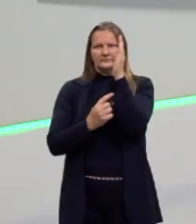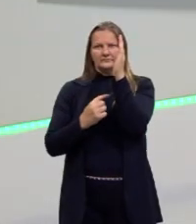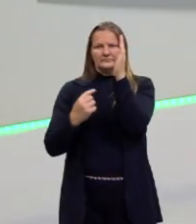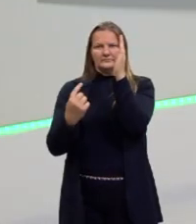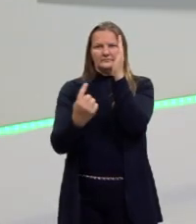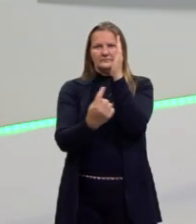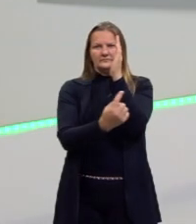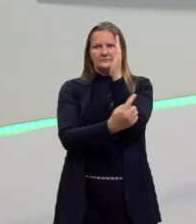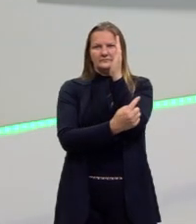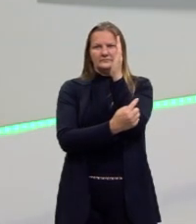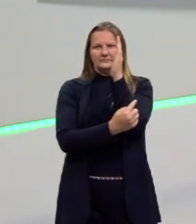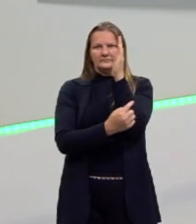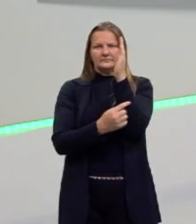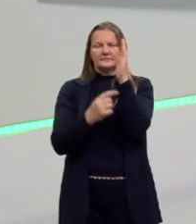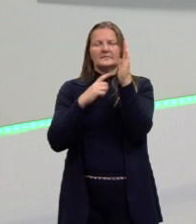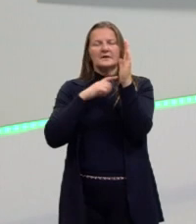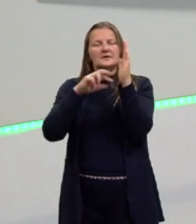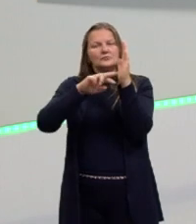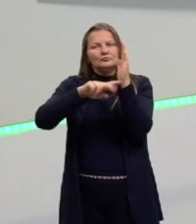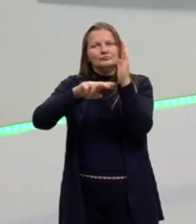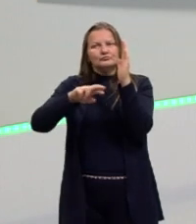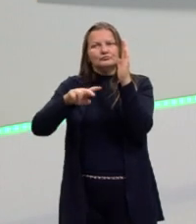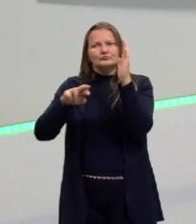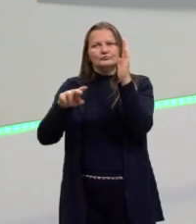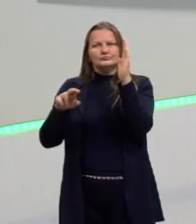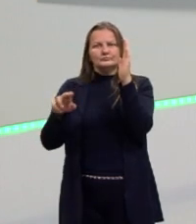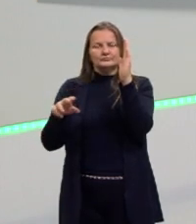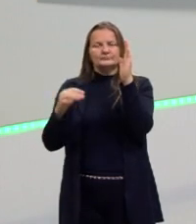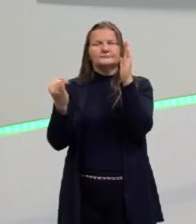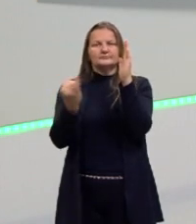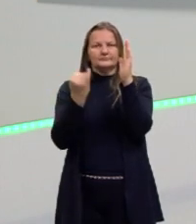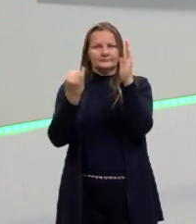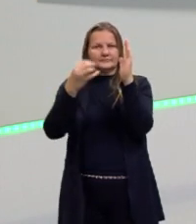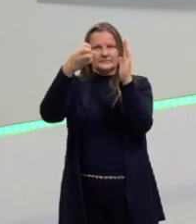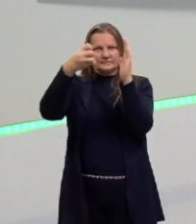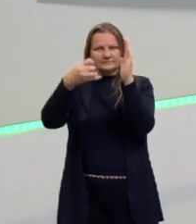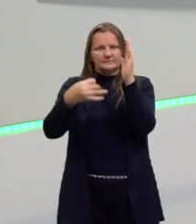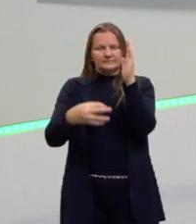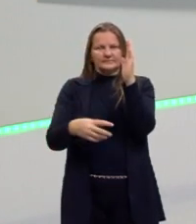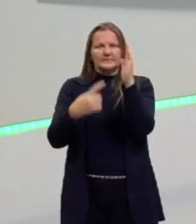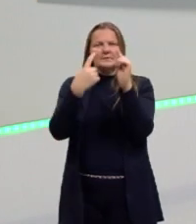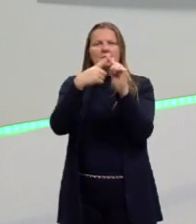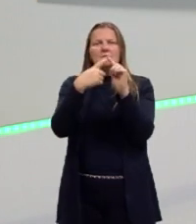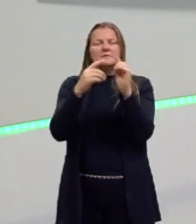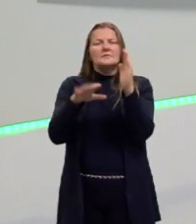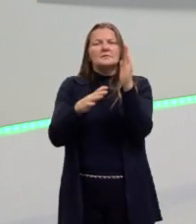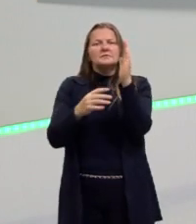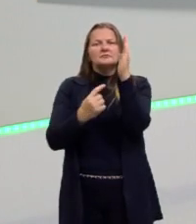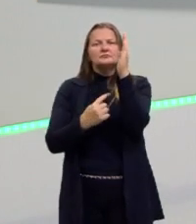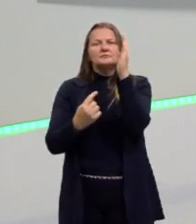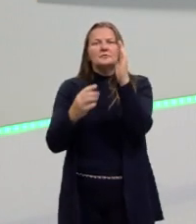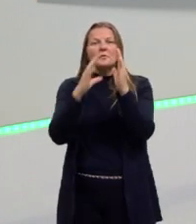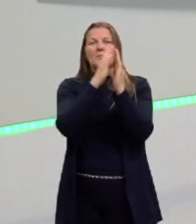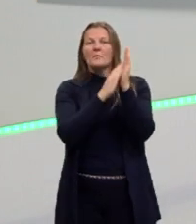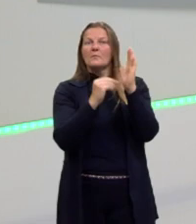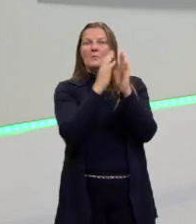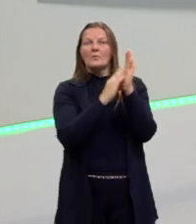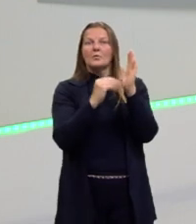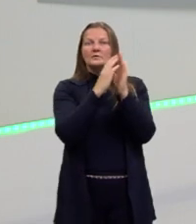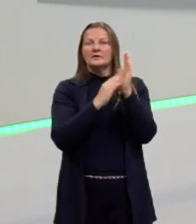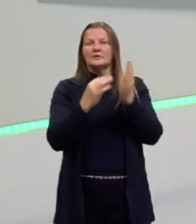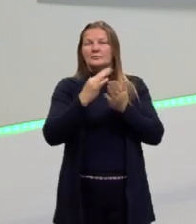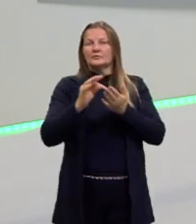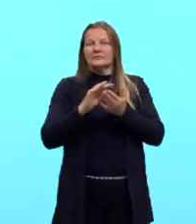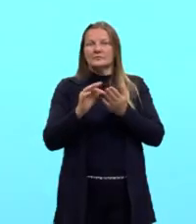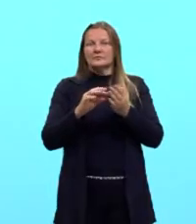né? Mas existem vários, tá? Isso é importante a gente lembrar, porque às vezes parece tão um modelo teórico,